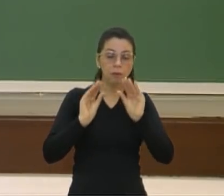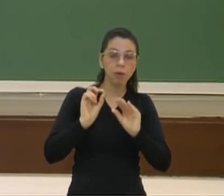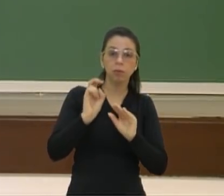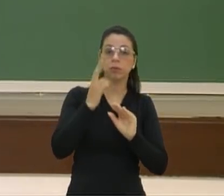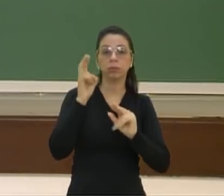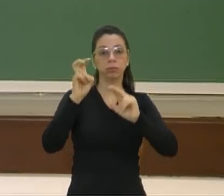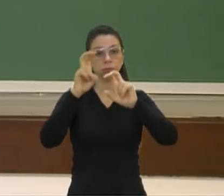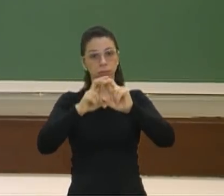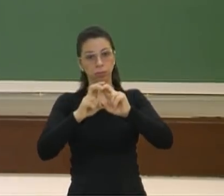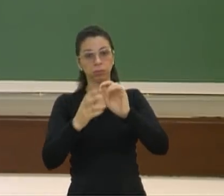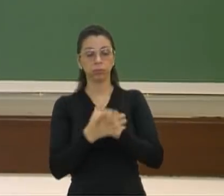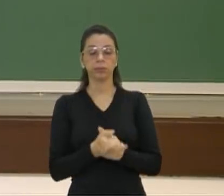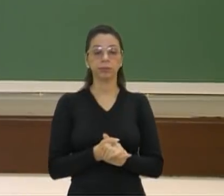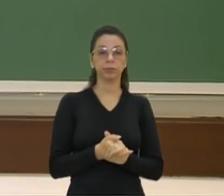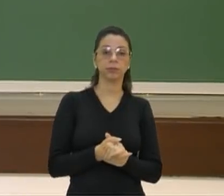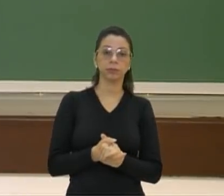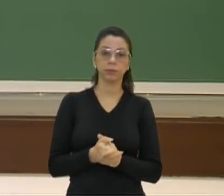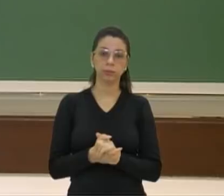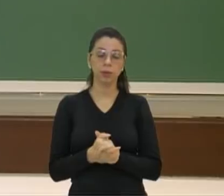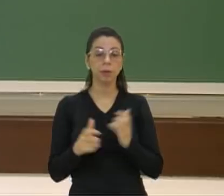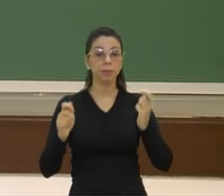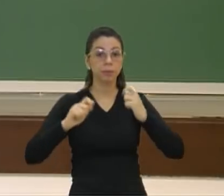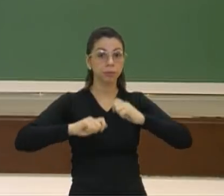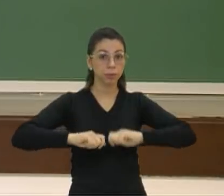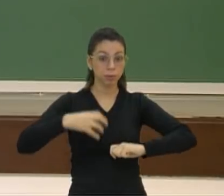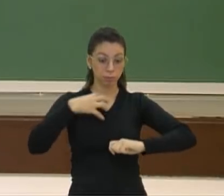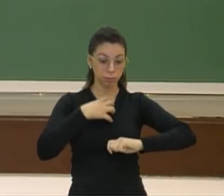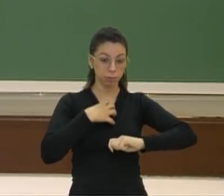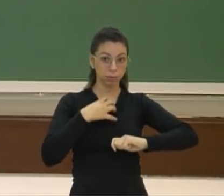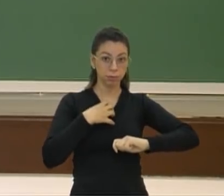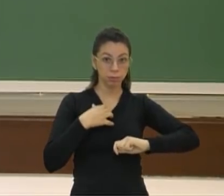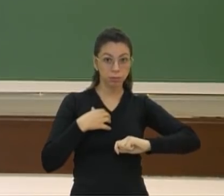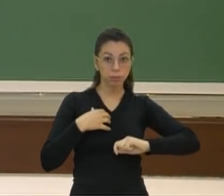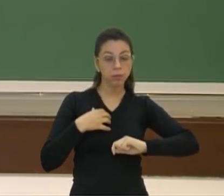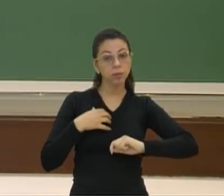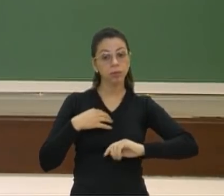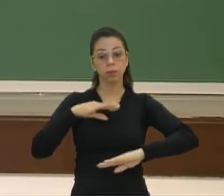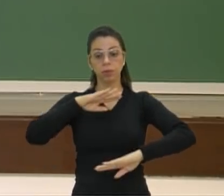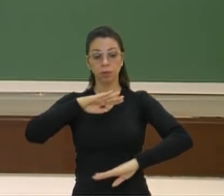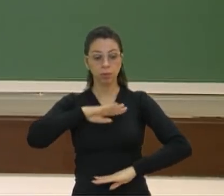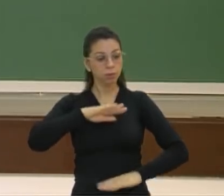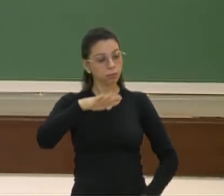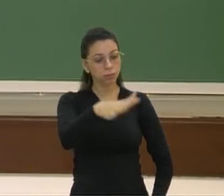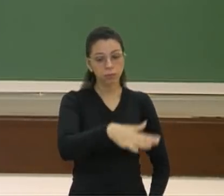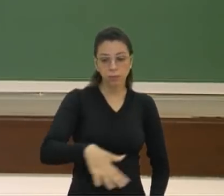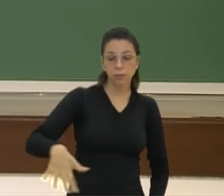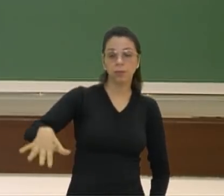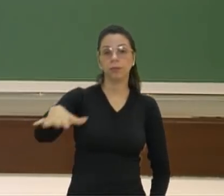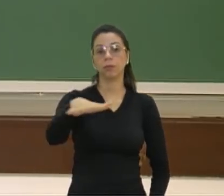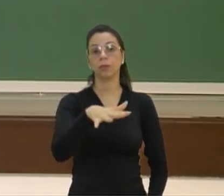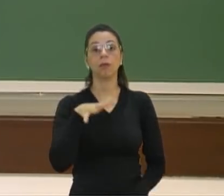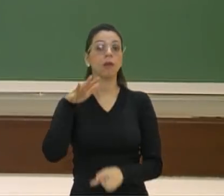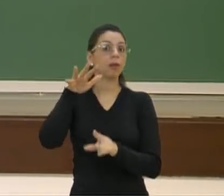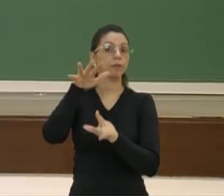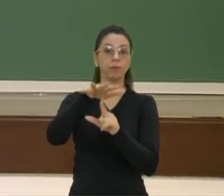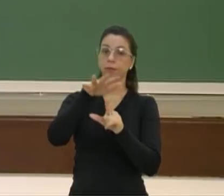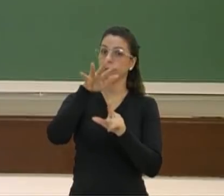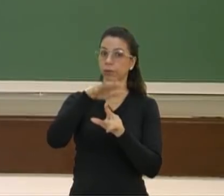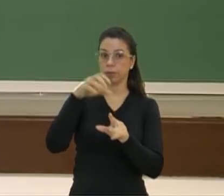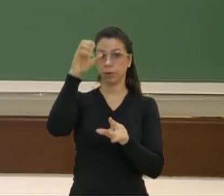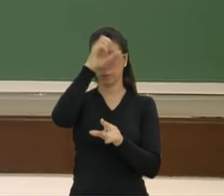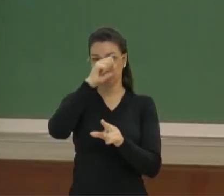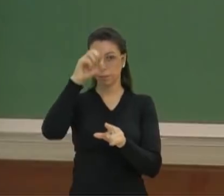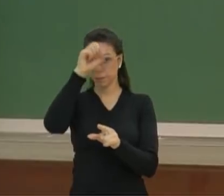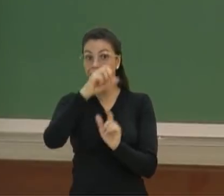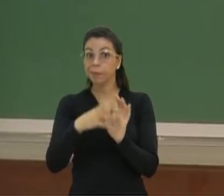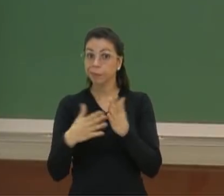os sentidos, eu falei que situações do ambiente, condições do ambiente interferem na nossa aprendizagem?